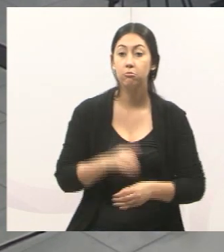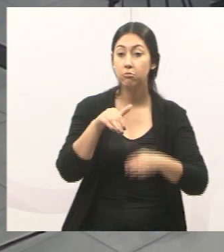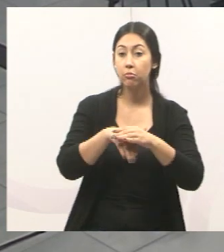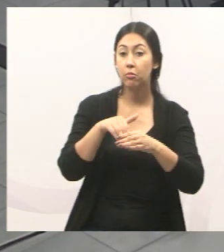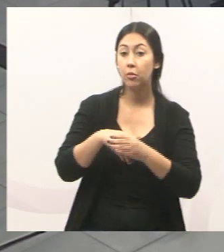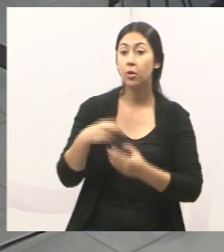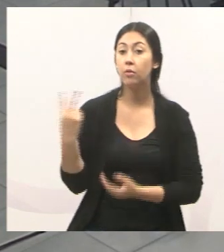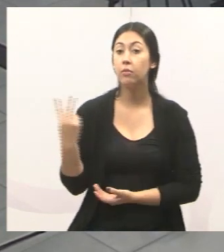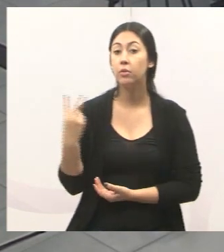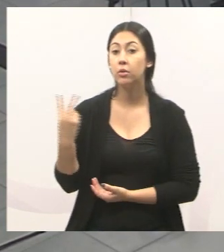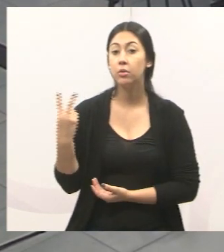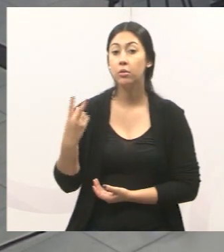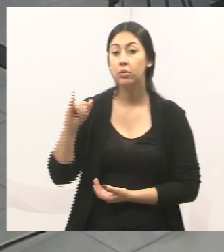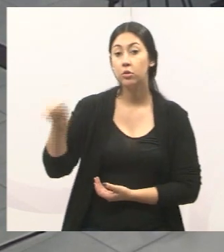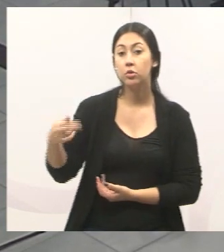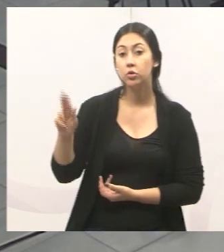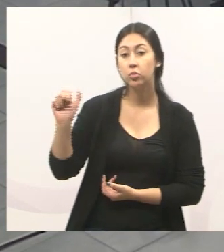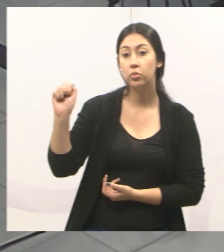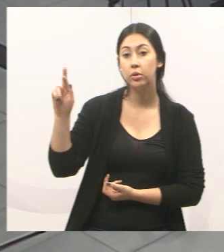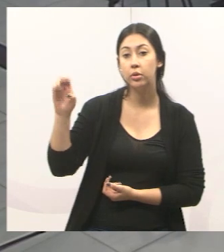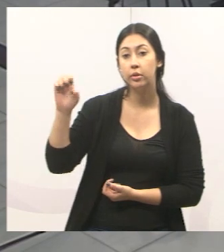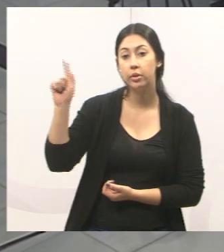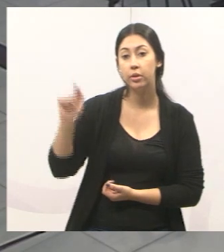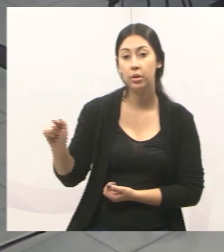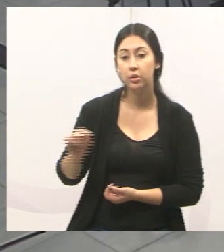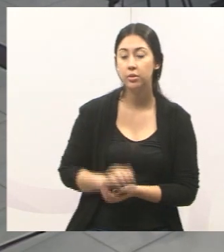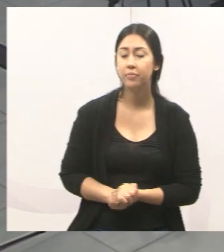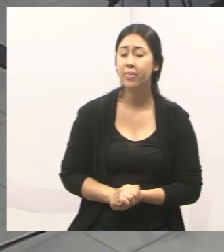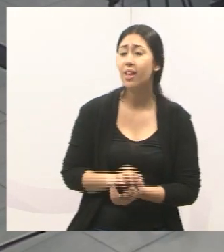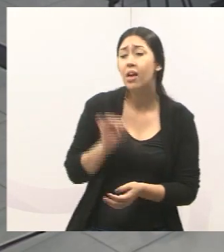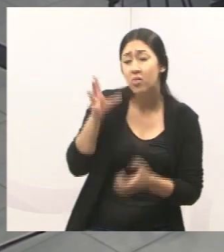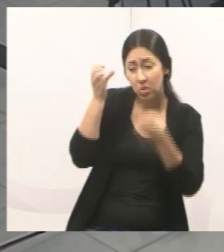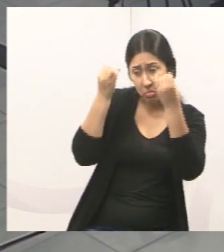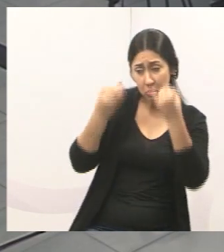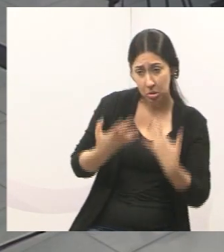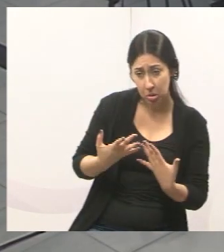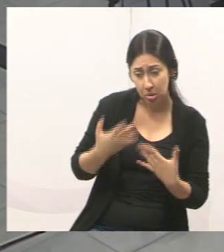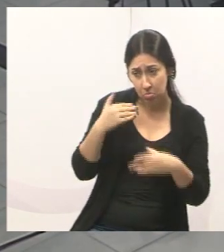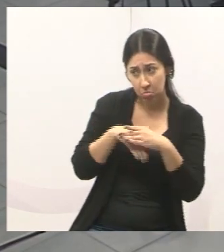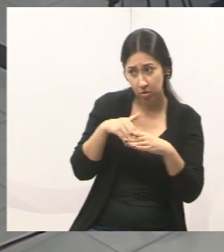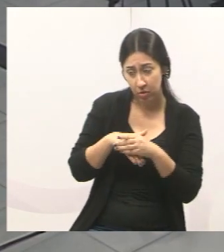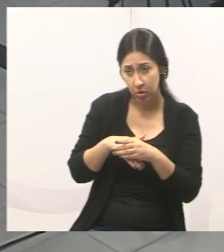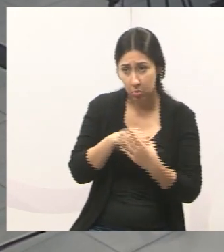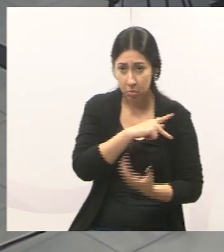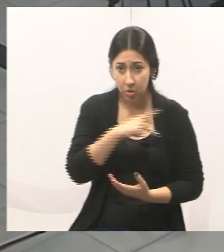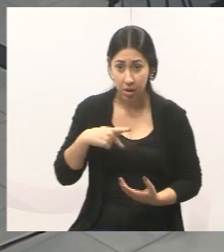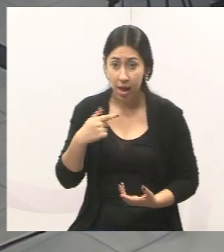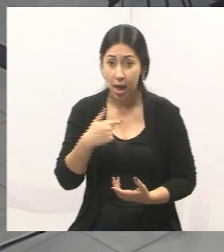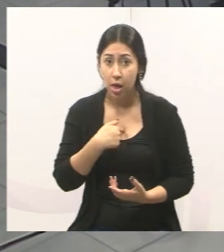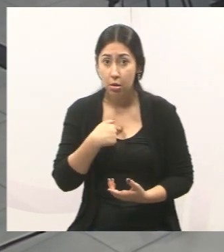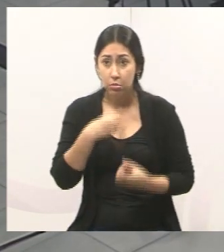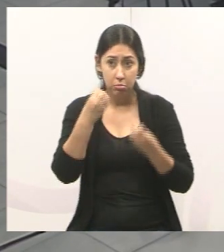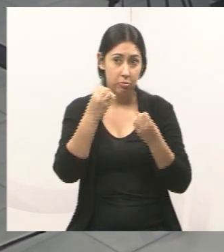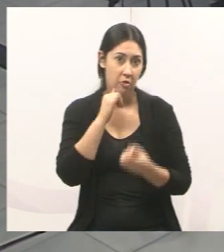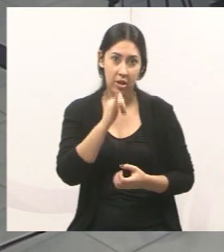Como vota o vereador Juarez Araújo? Só para justificar o meu voto, senhor presidente, que eu acabei não declarando